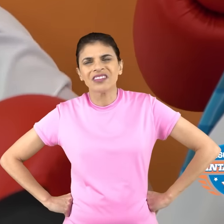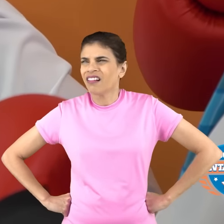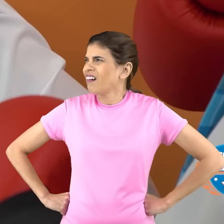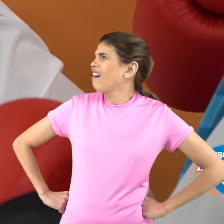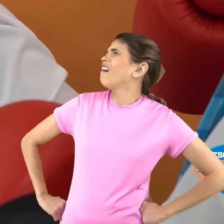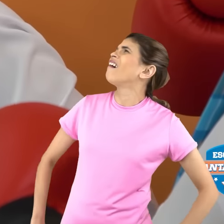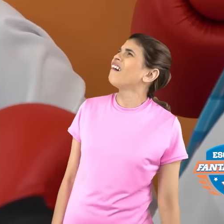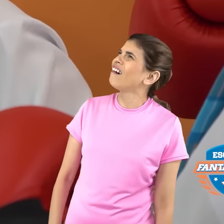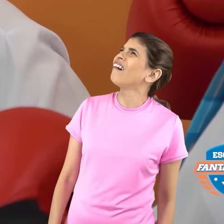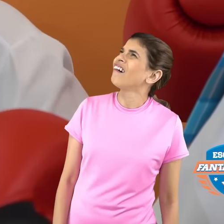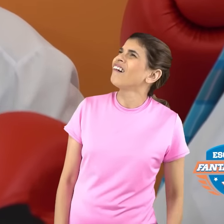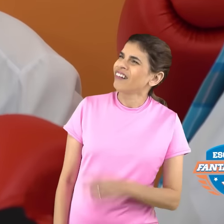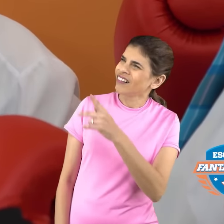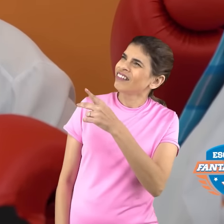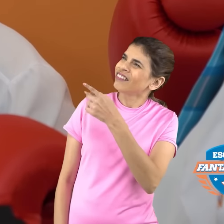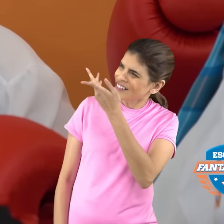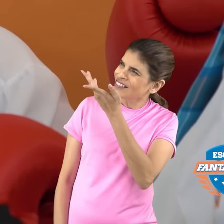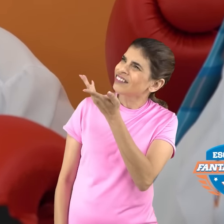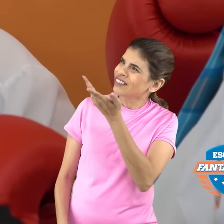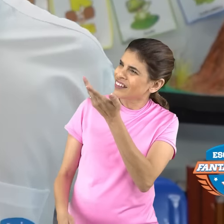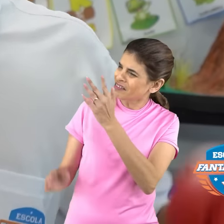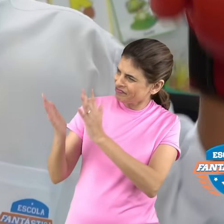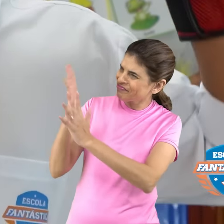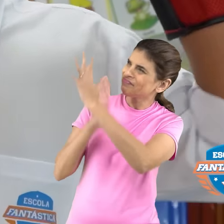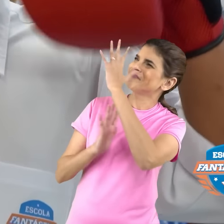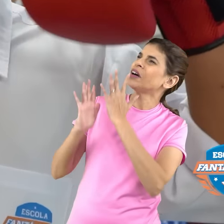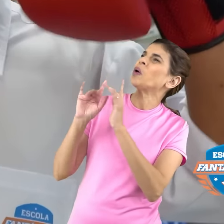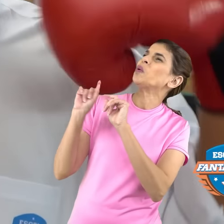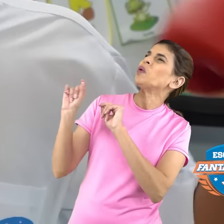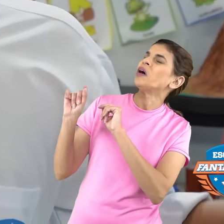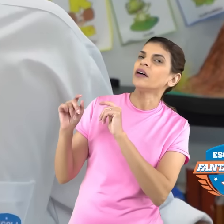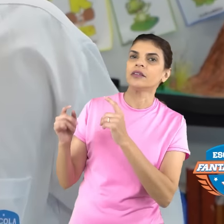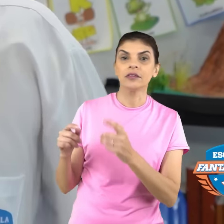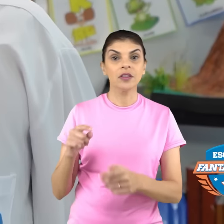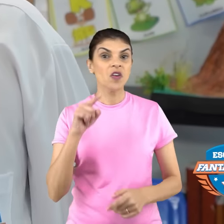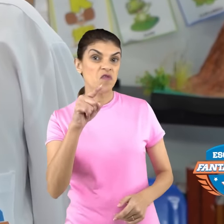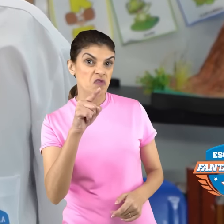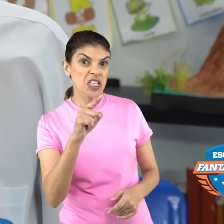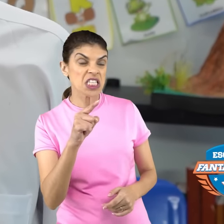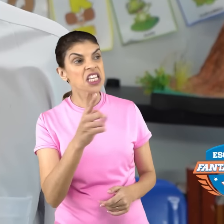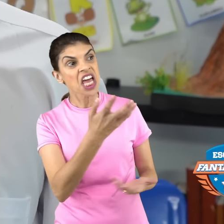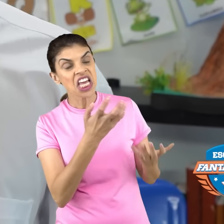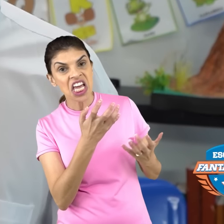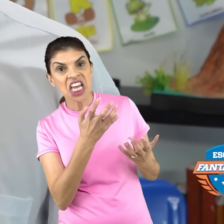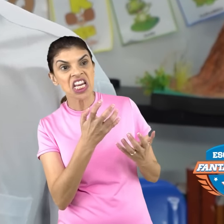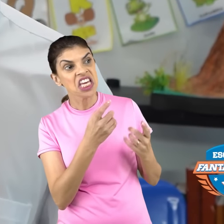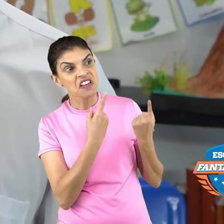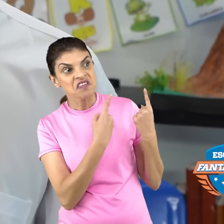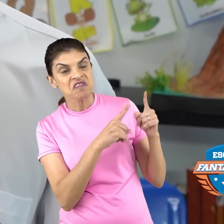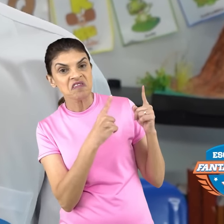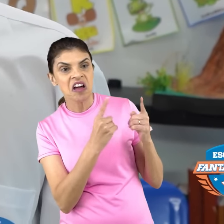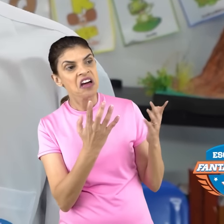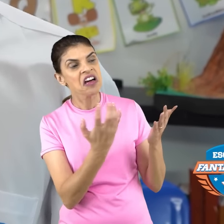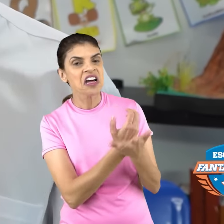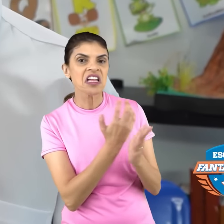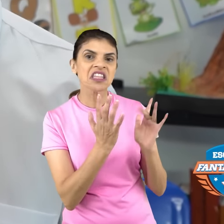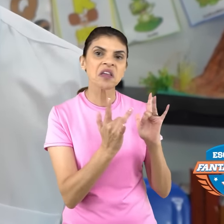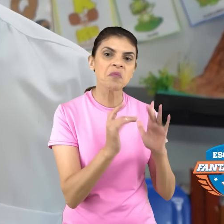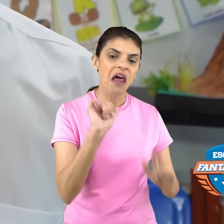Hã? Do que você tá falando, cara? Você tava dando em cima da Ana. Você acha que eu não